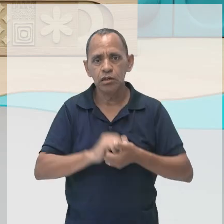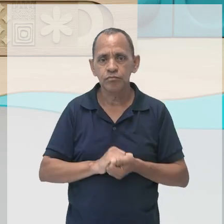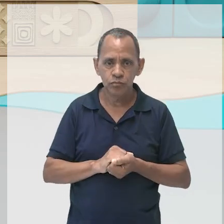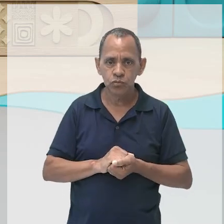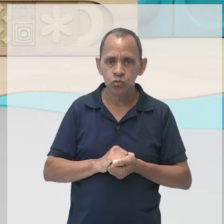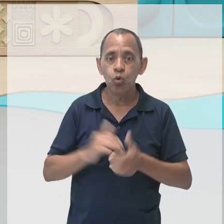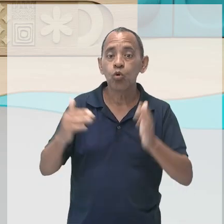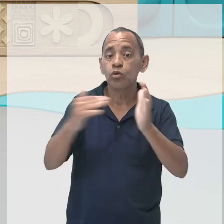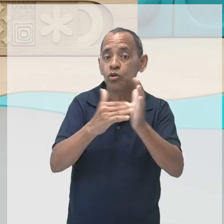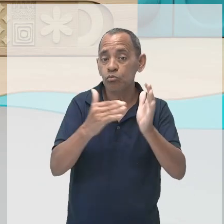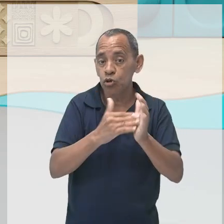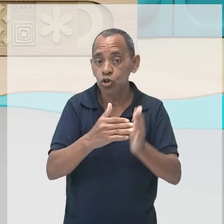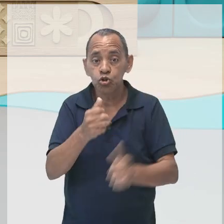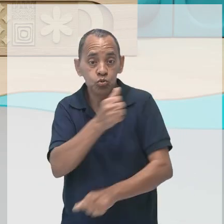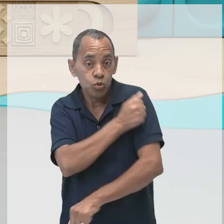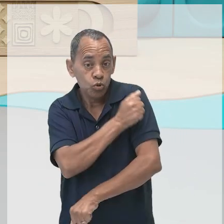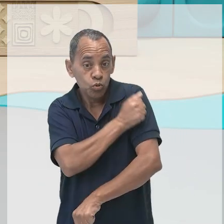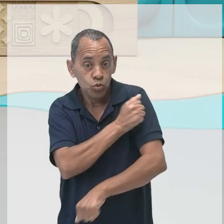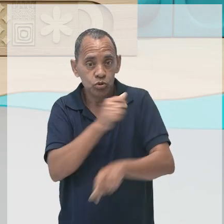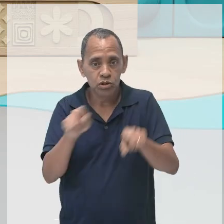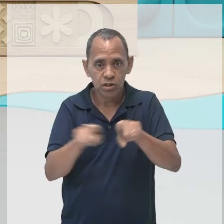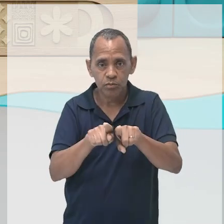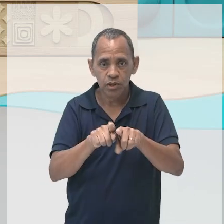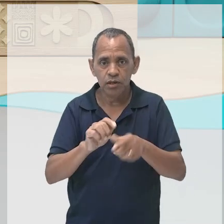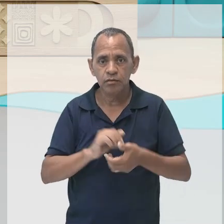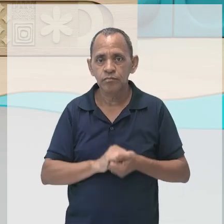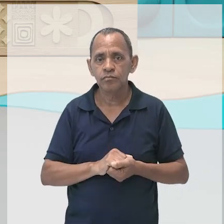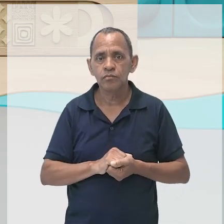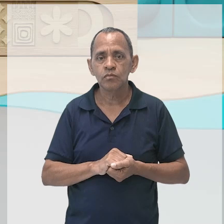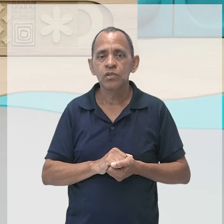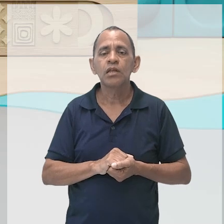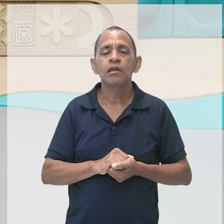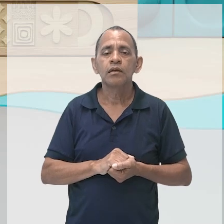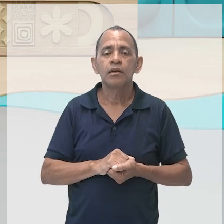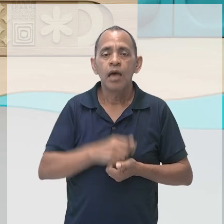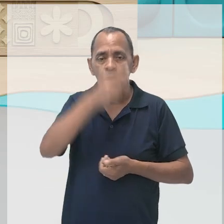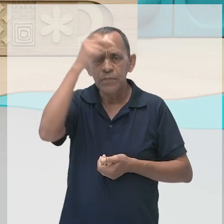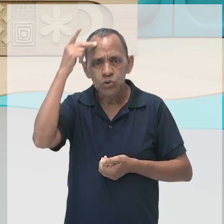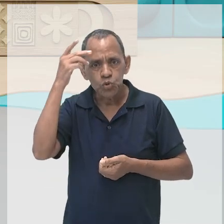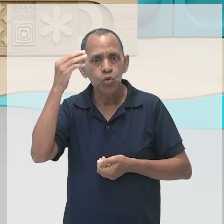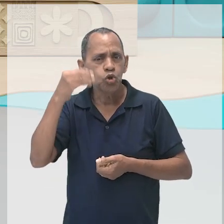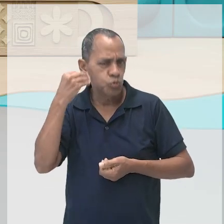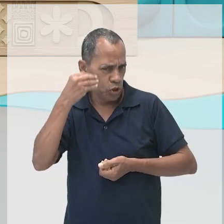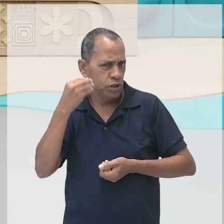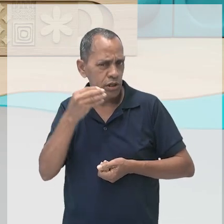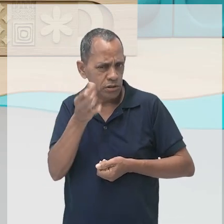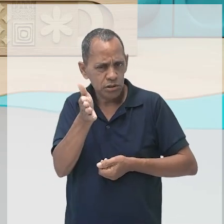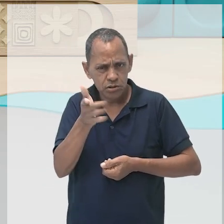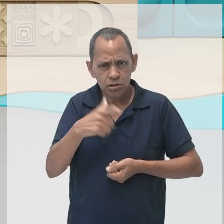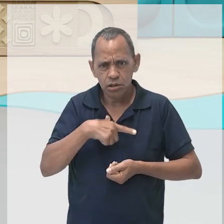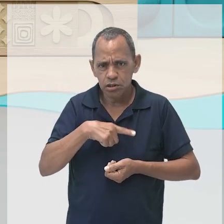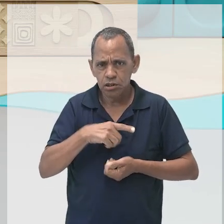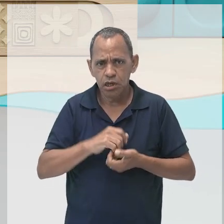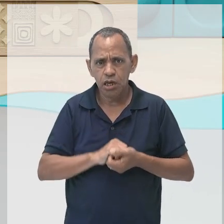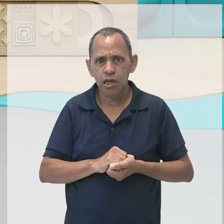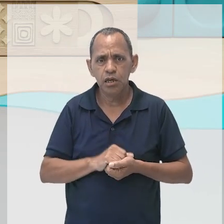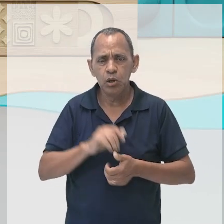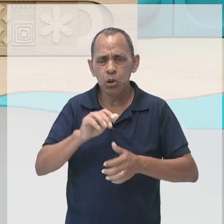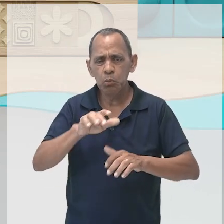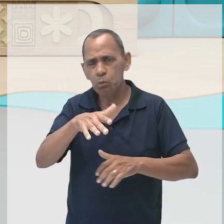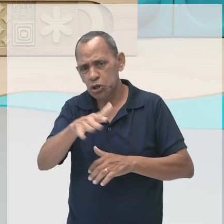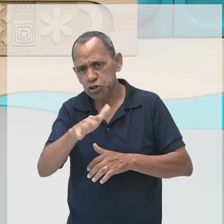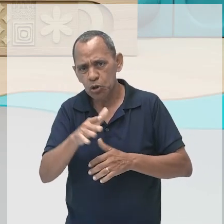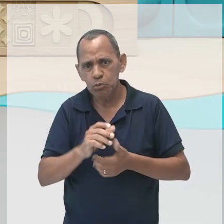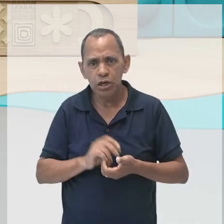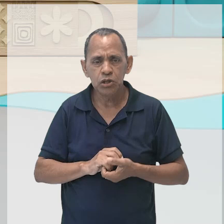para quem já tem mais que já é mais avançado nesse tipo de prática, geralmente em torno de 5 séries de